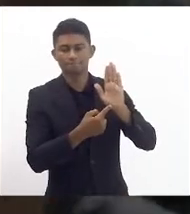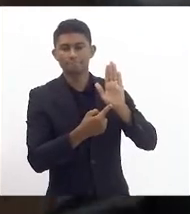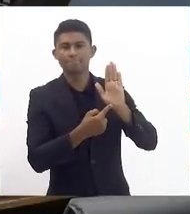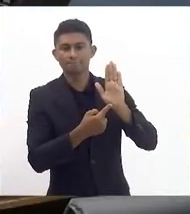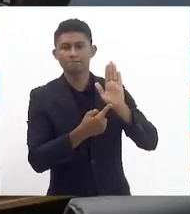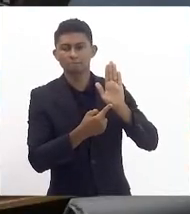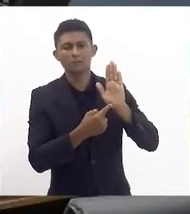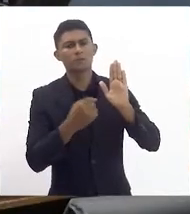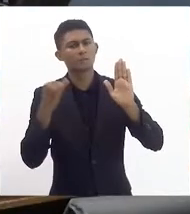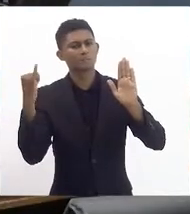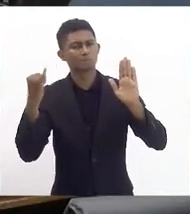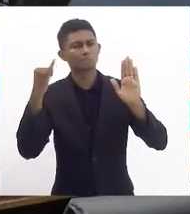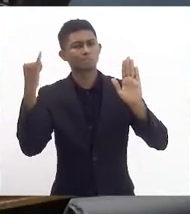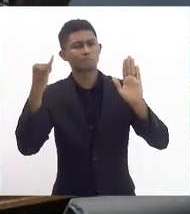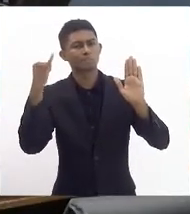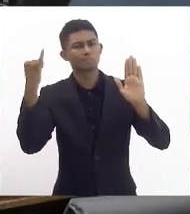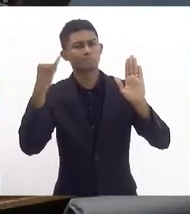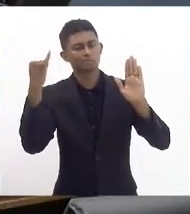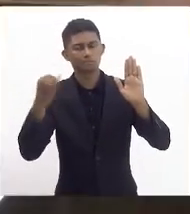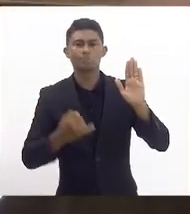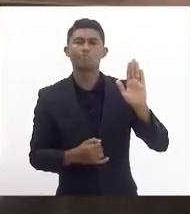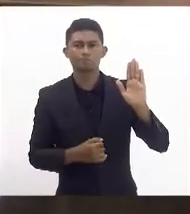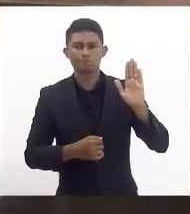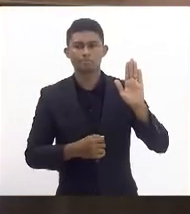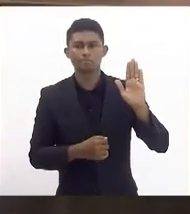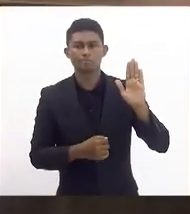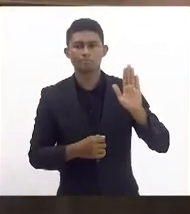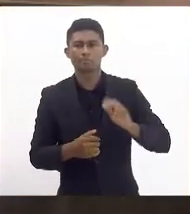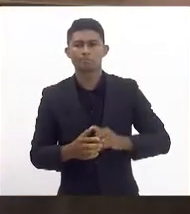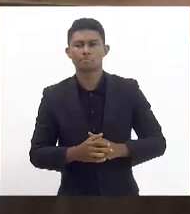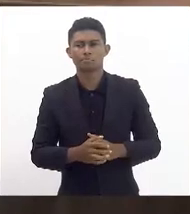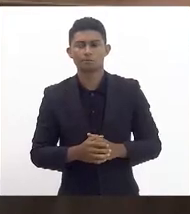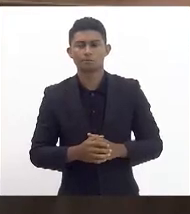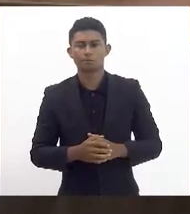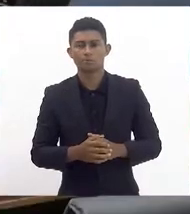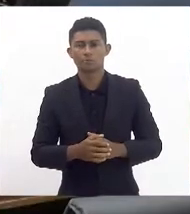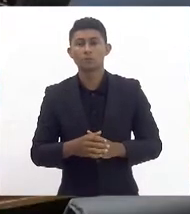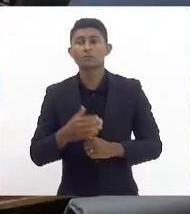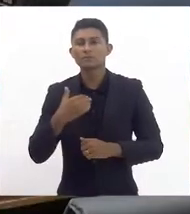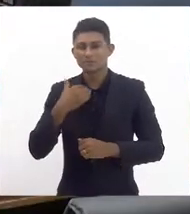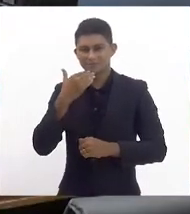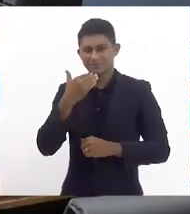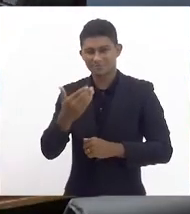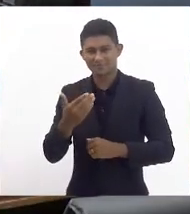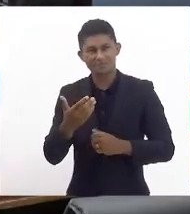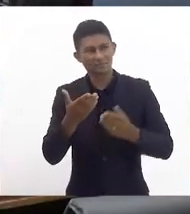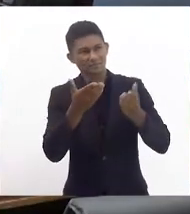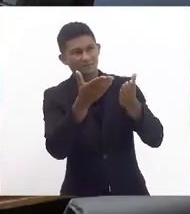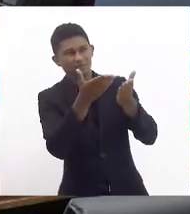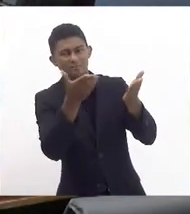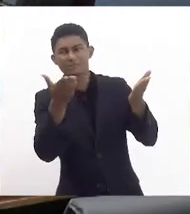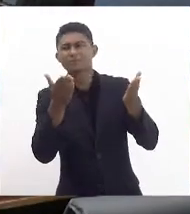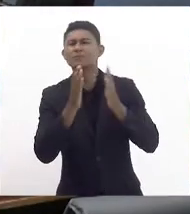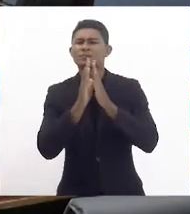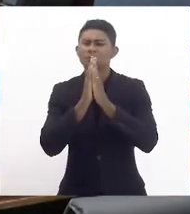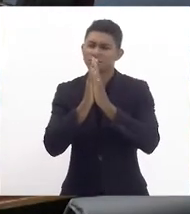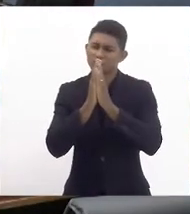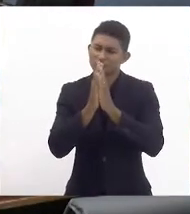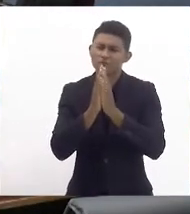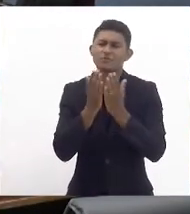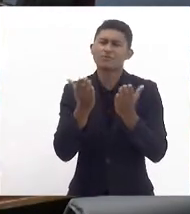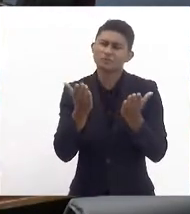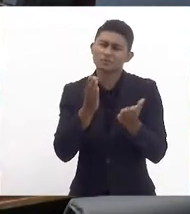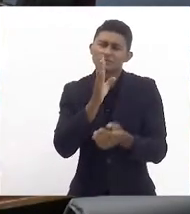é muito importante, pois não, presidenta? Vou pedir que as galerias dêem a oportunidade, da mesma forma